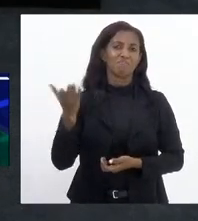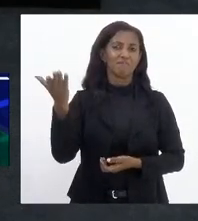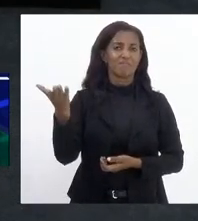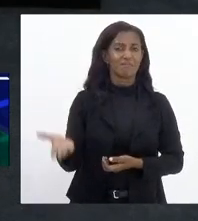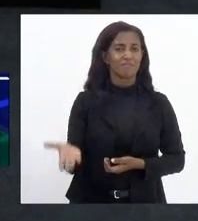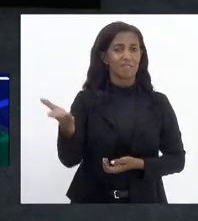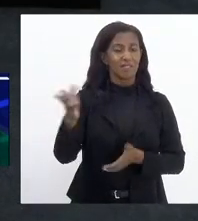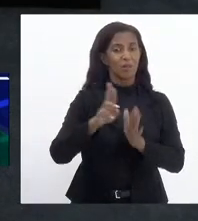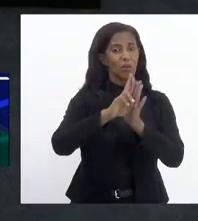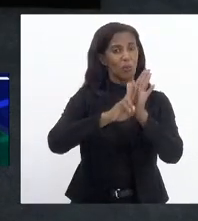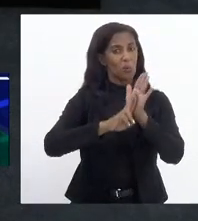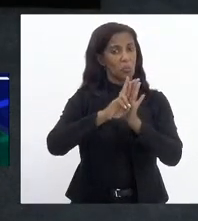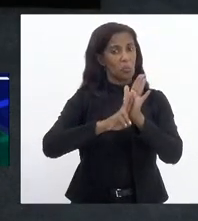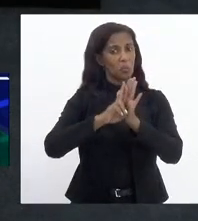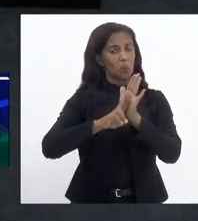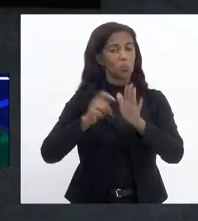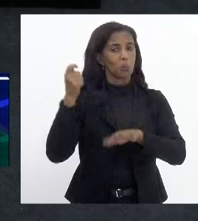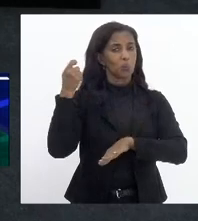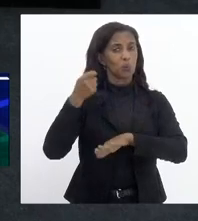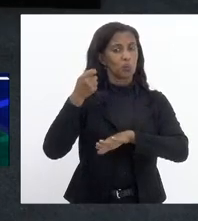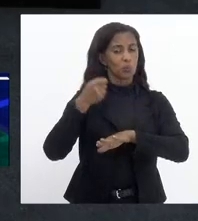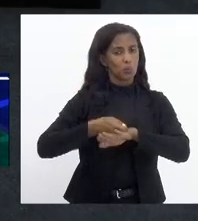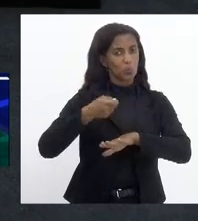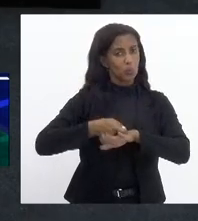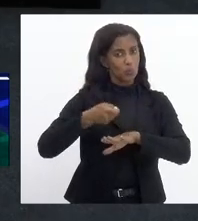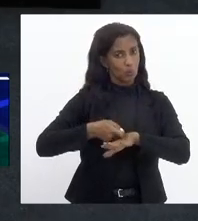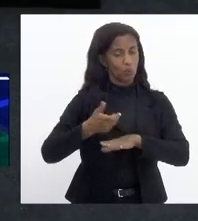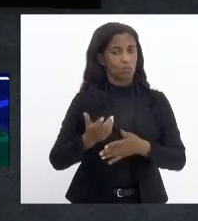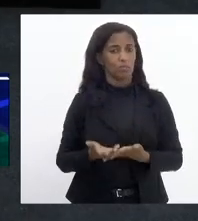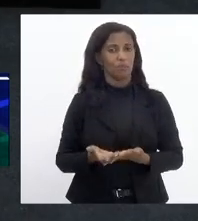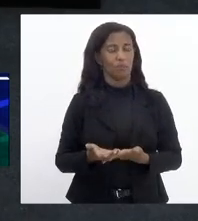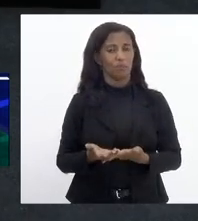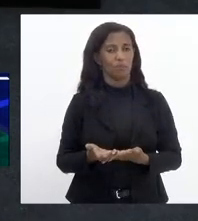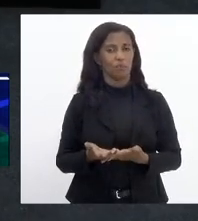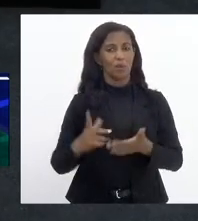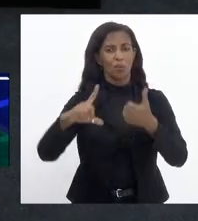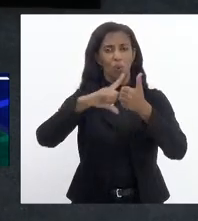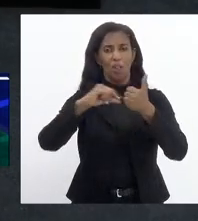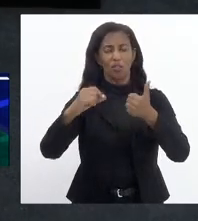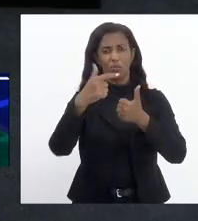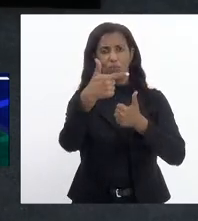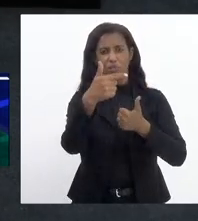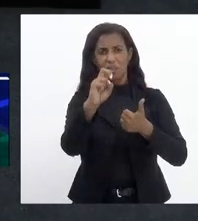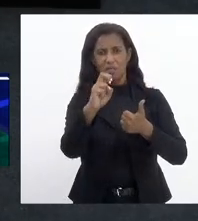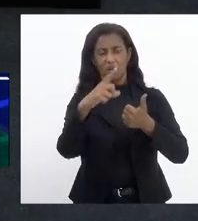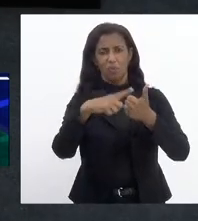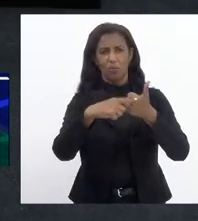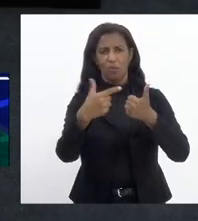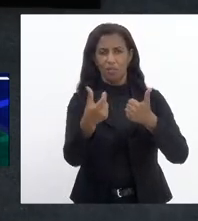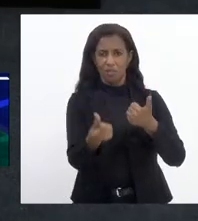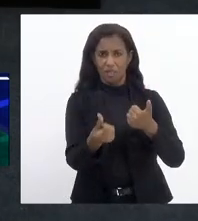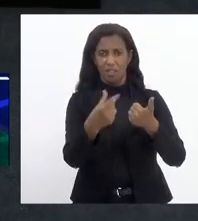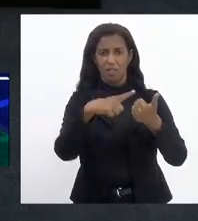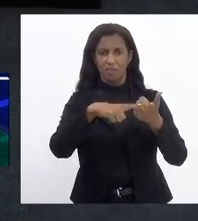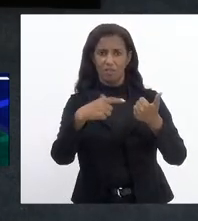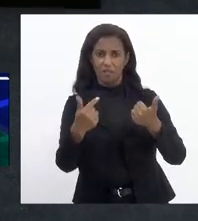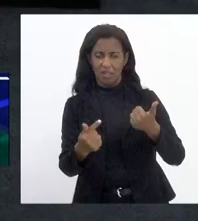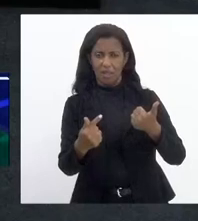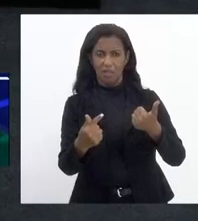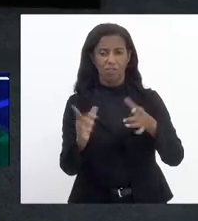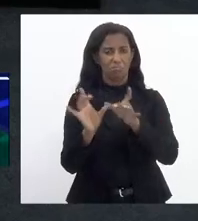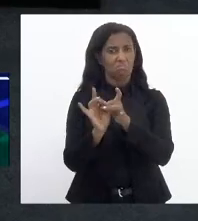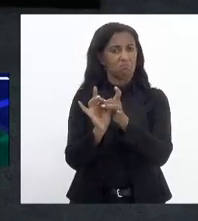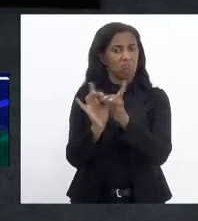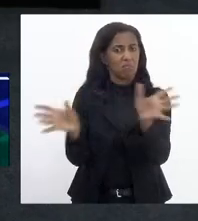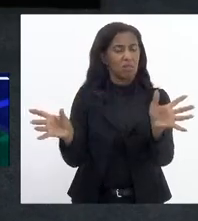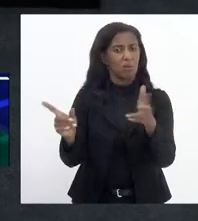um relator duro com relação a isso. Os artigos 25, 26 e 27 são autorizações